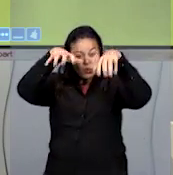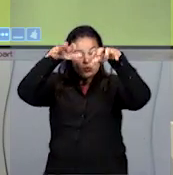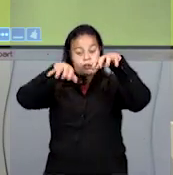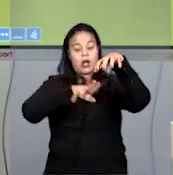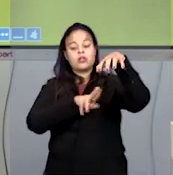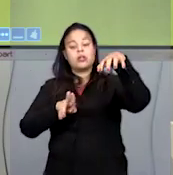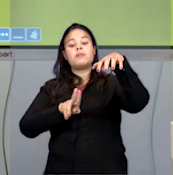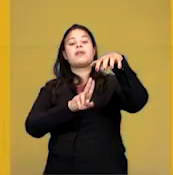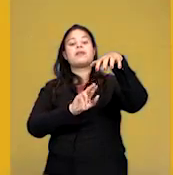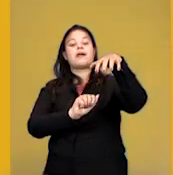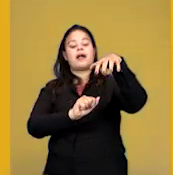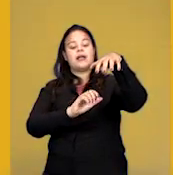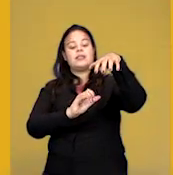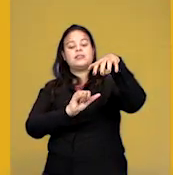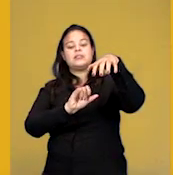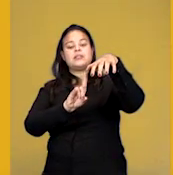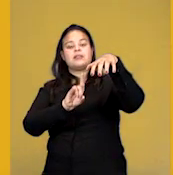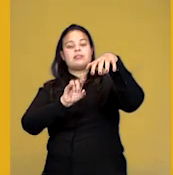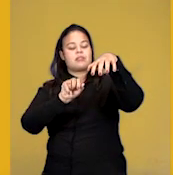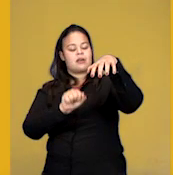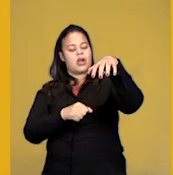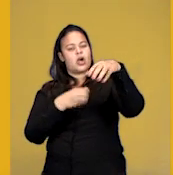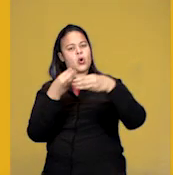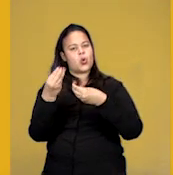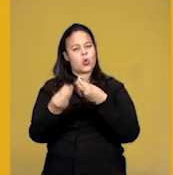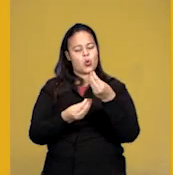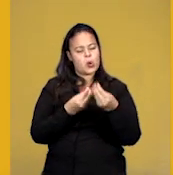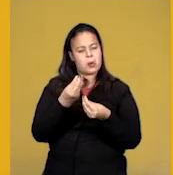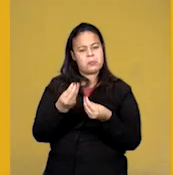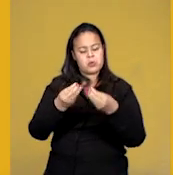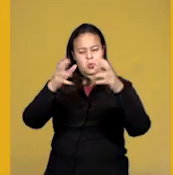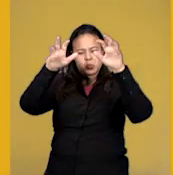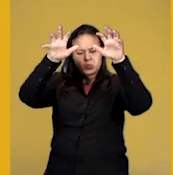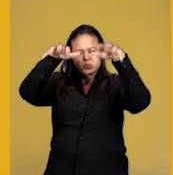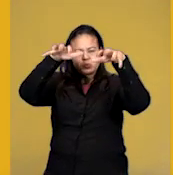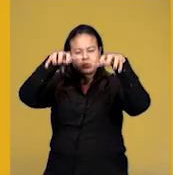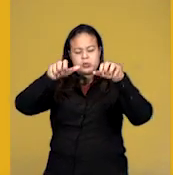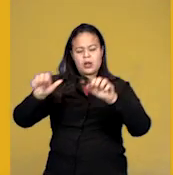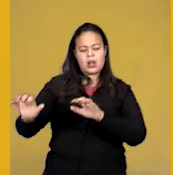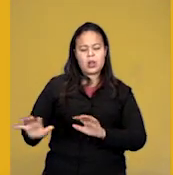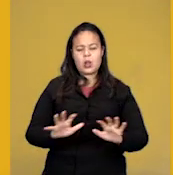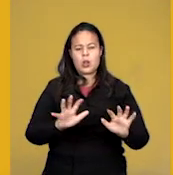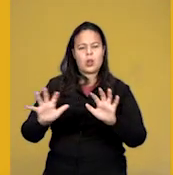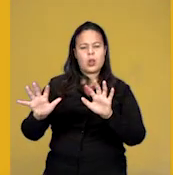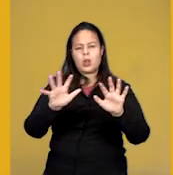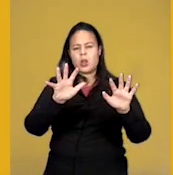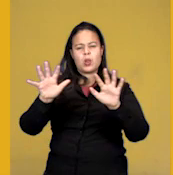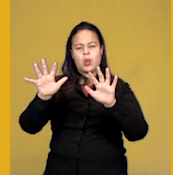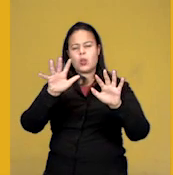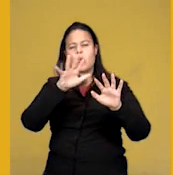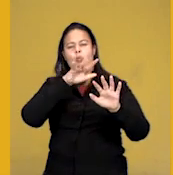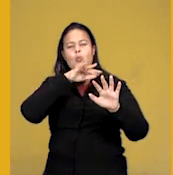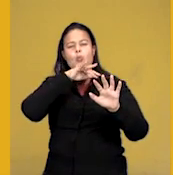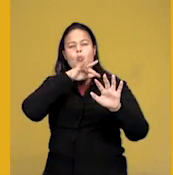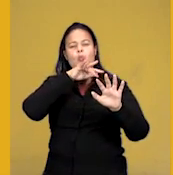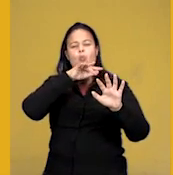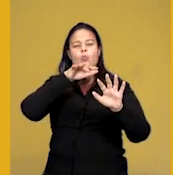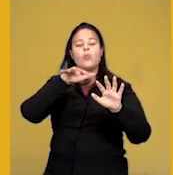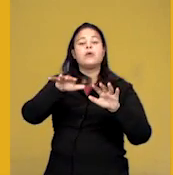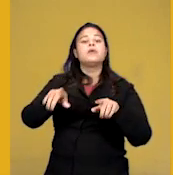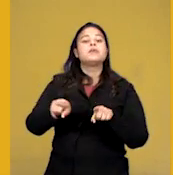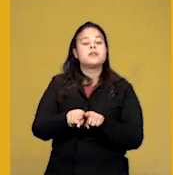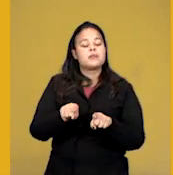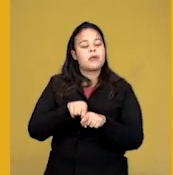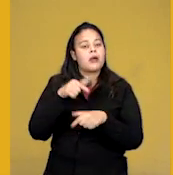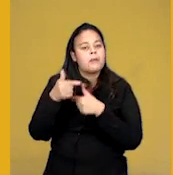é uma forma produzida por esses gases tóxicos provenientes da combustão, principalmente de